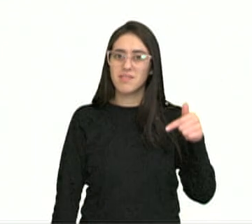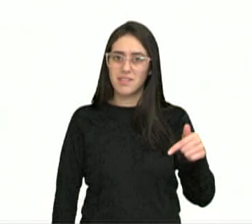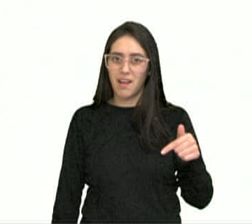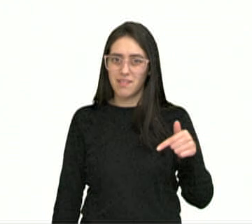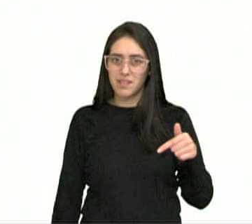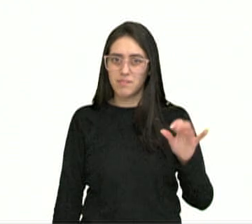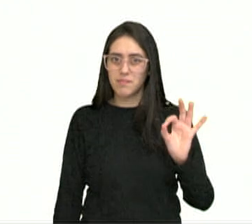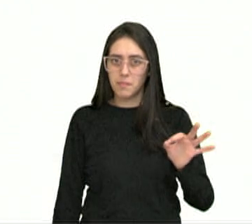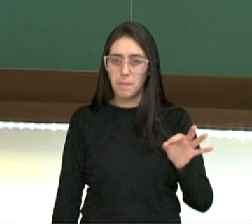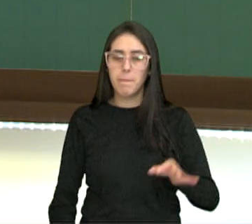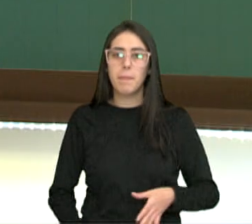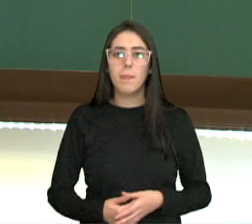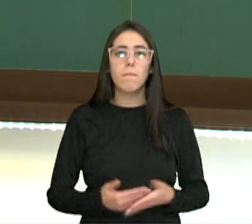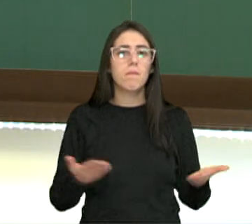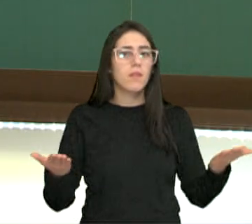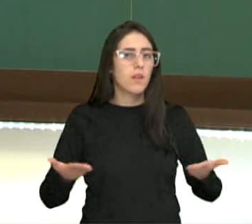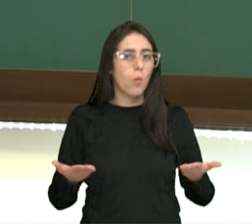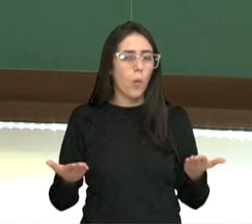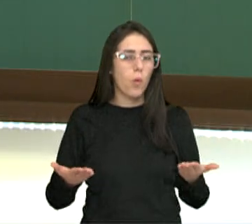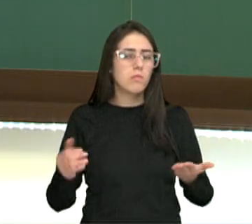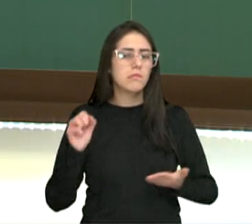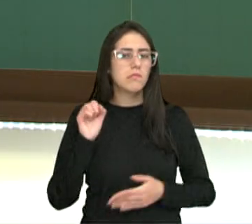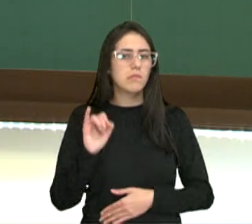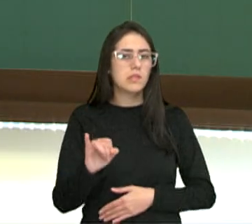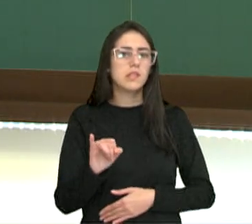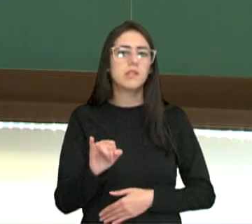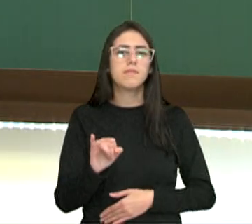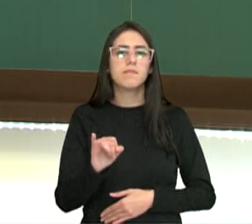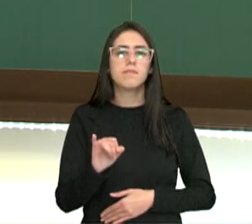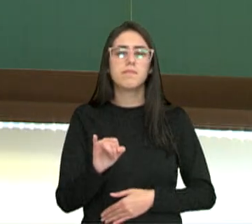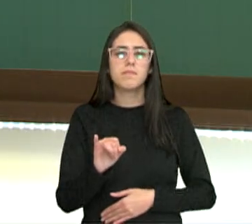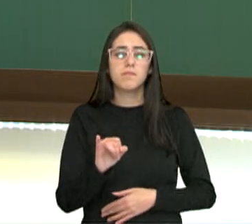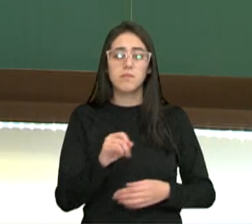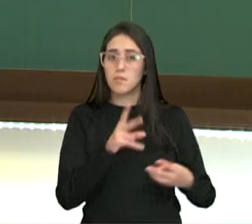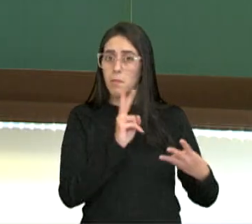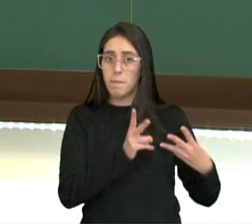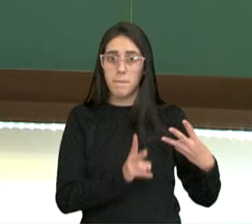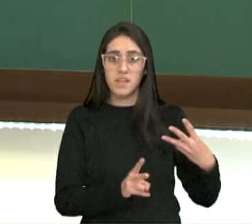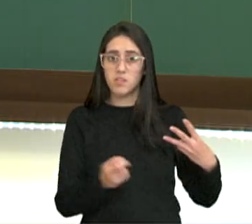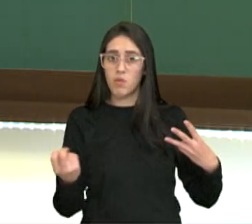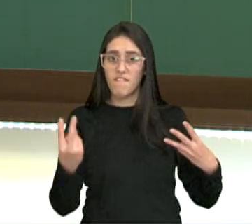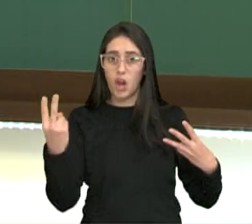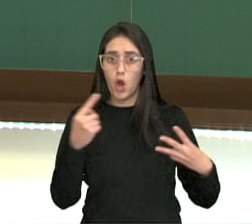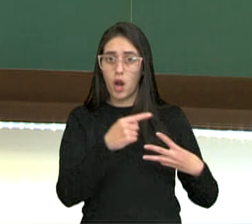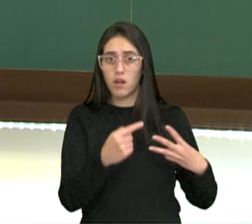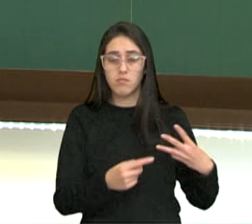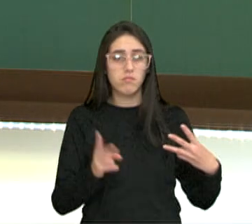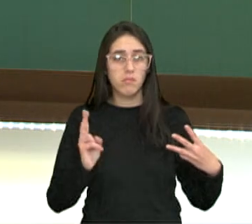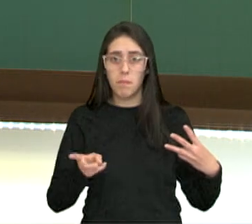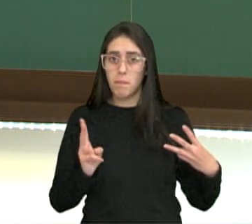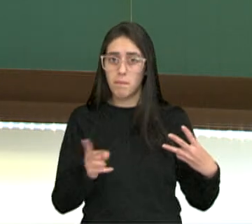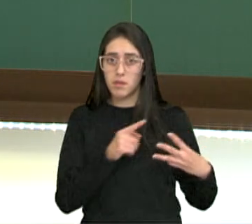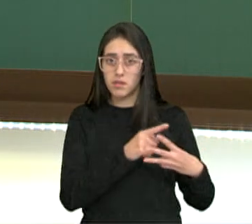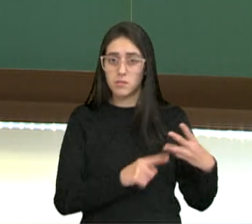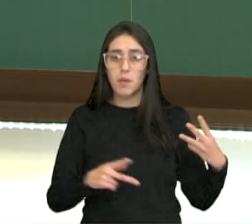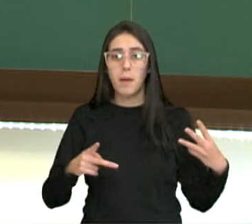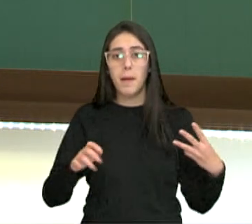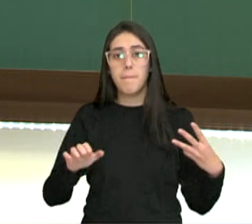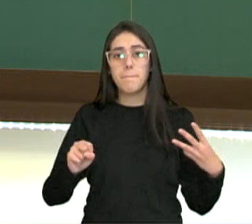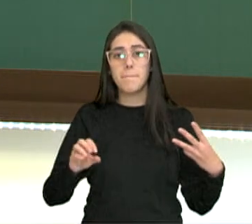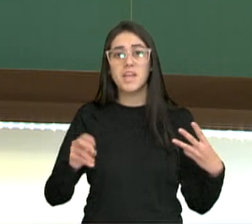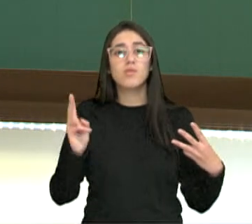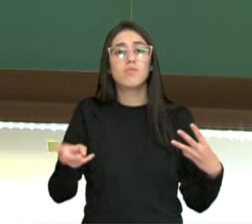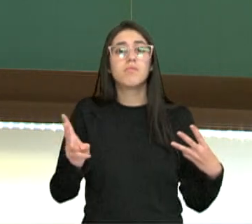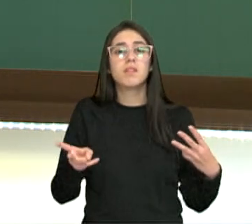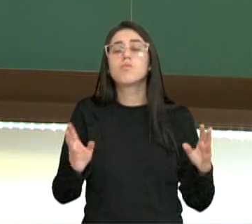ok? Agora, se você pegar esses mesmos valores, já que eles têm o mesmo peso, o que